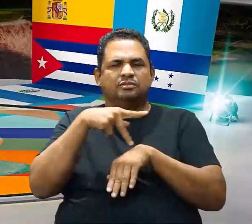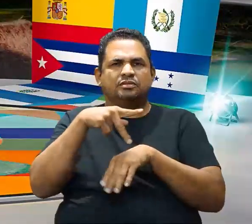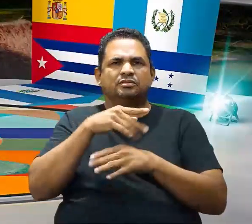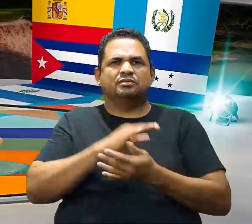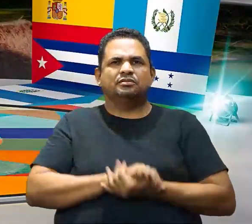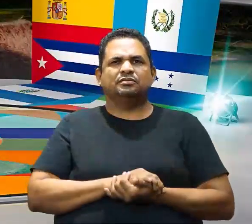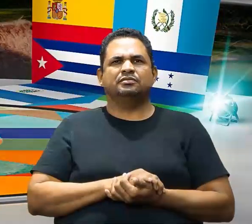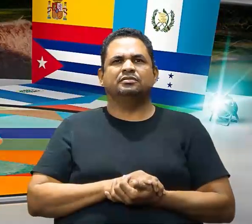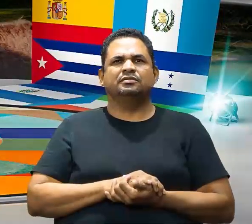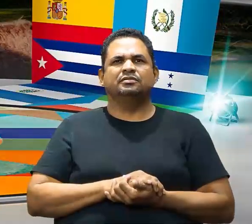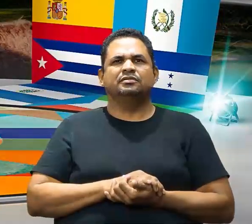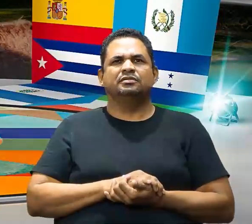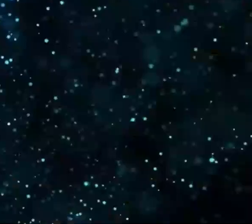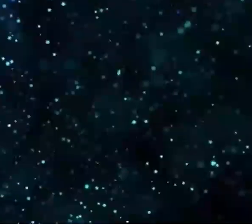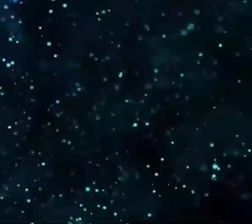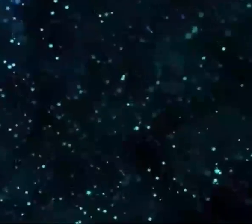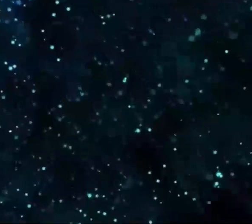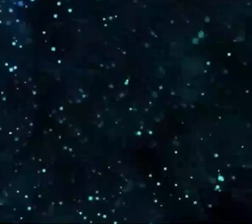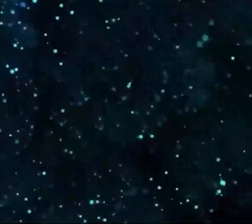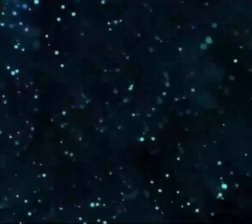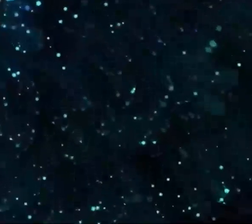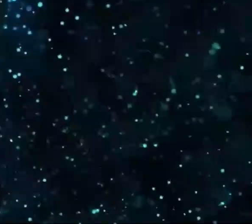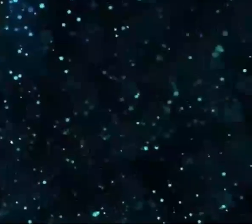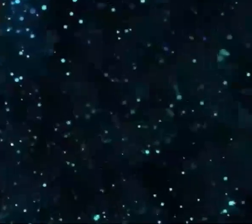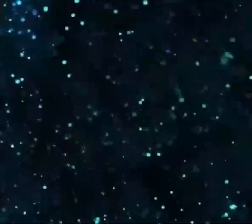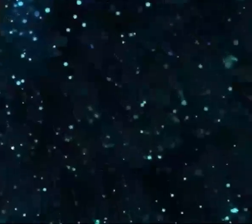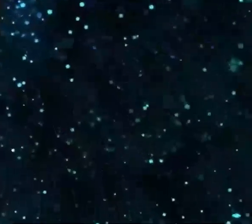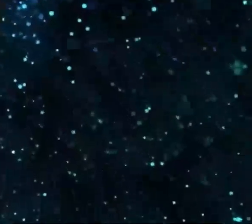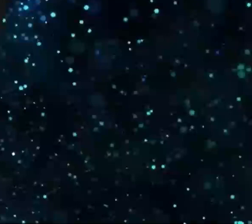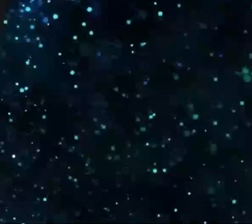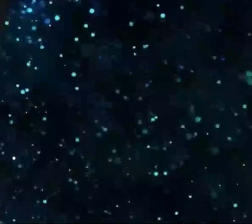Então, roda a vinheta, Thalita.